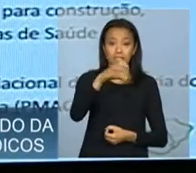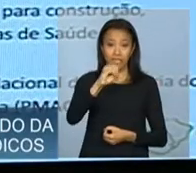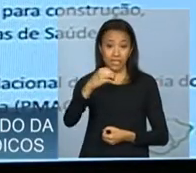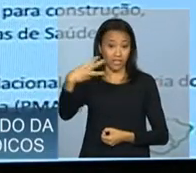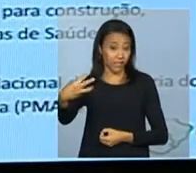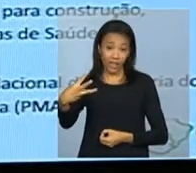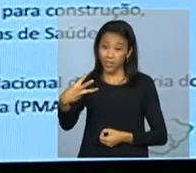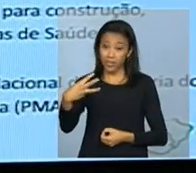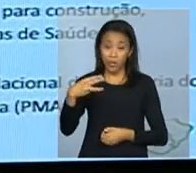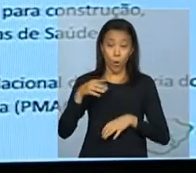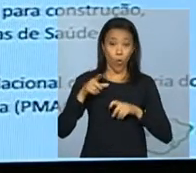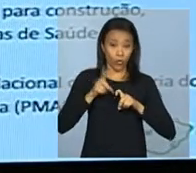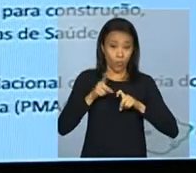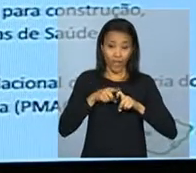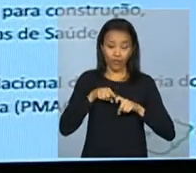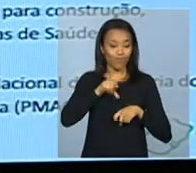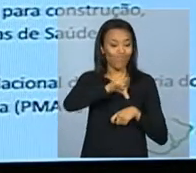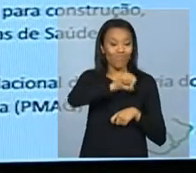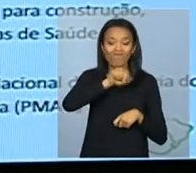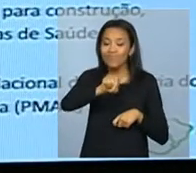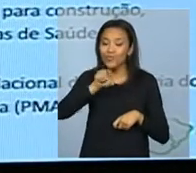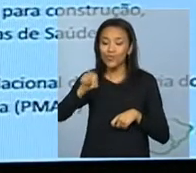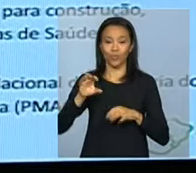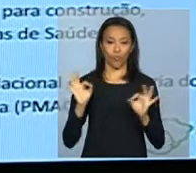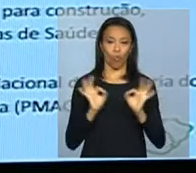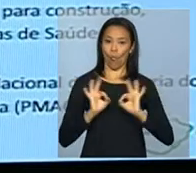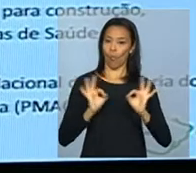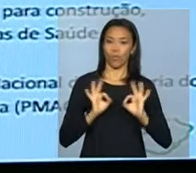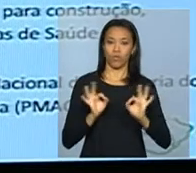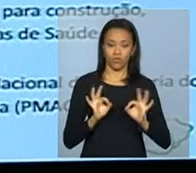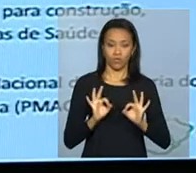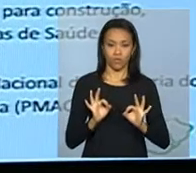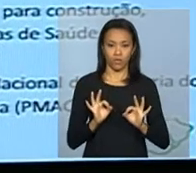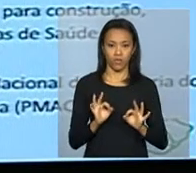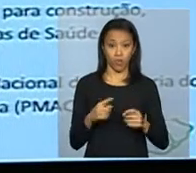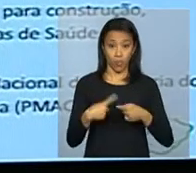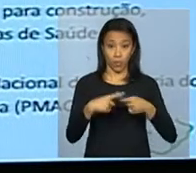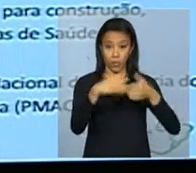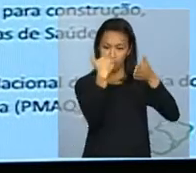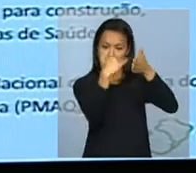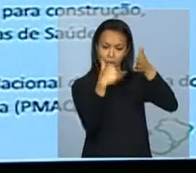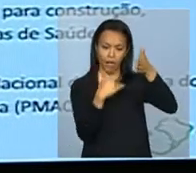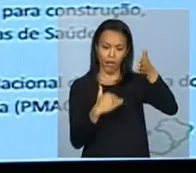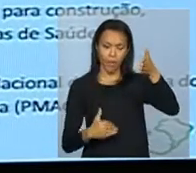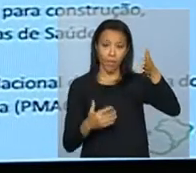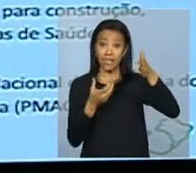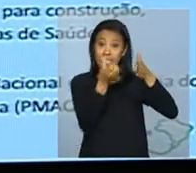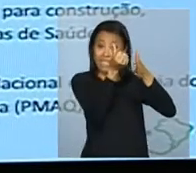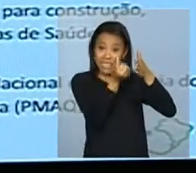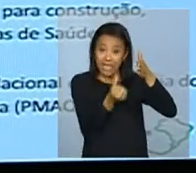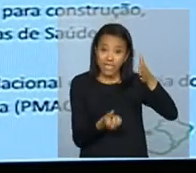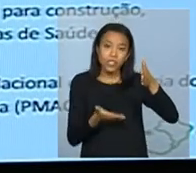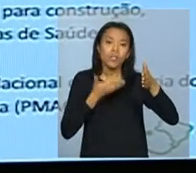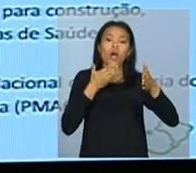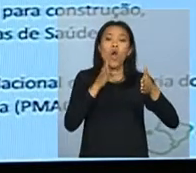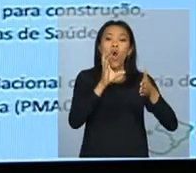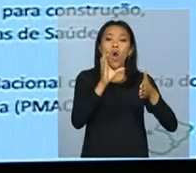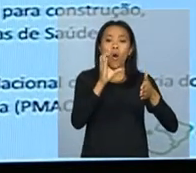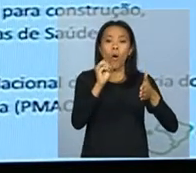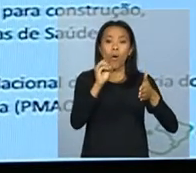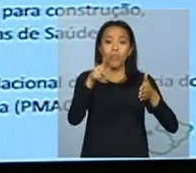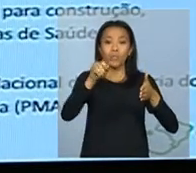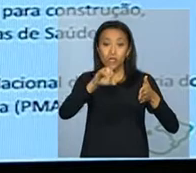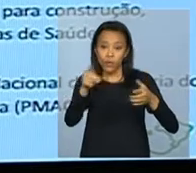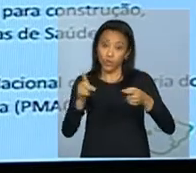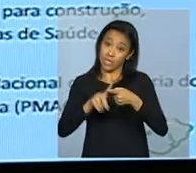por nenhum médico seja não não tiveram nem entre O Rol daquelas seis opções e que o médico poderia fazer